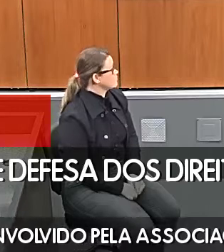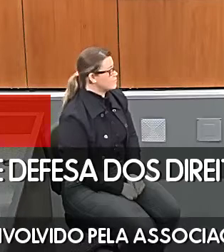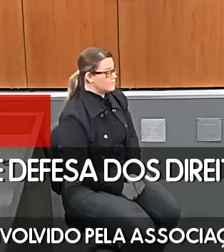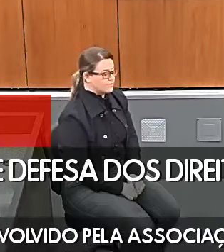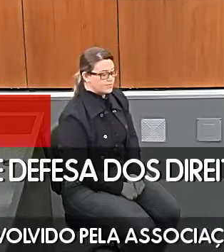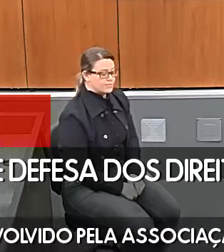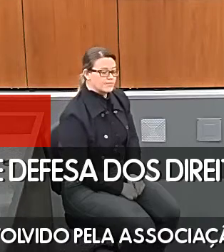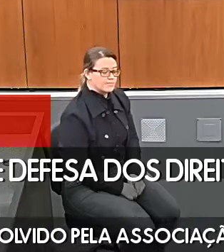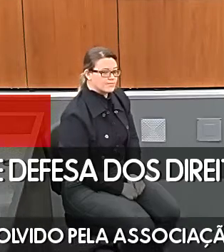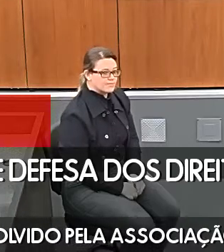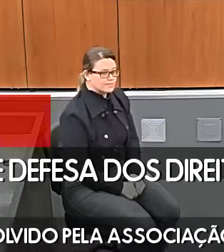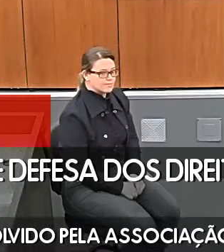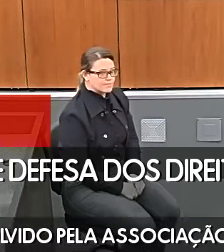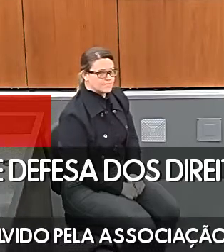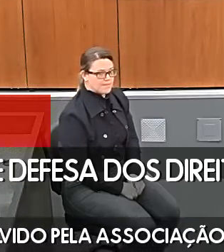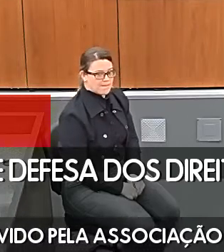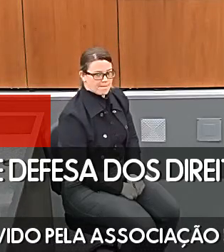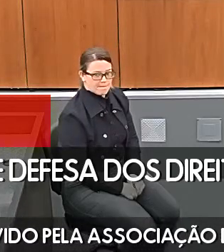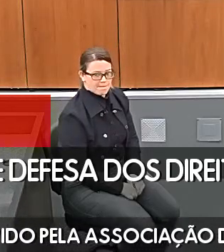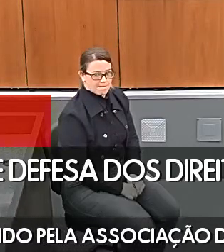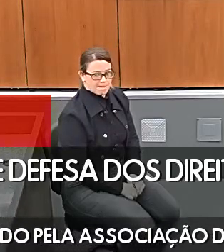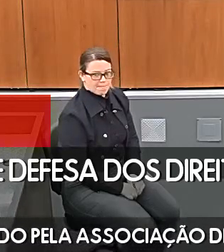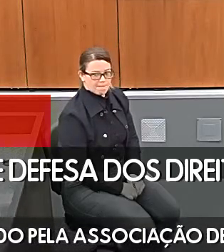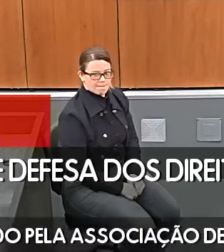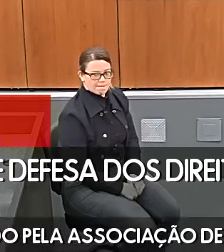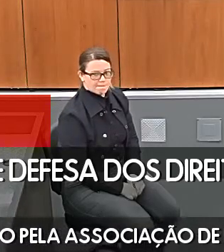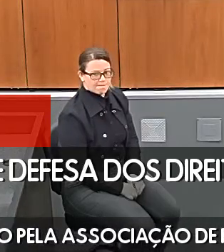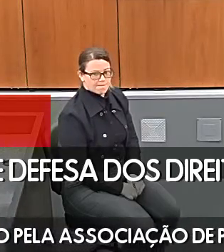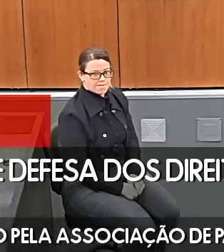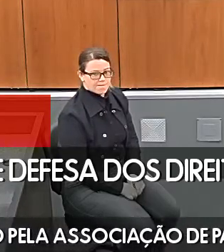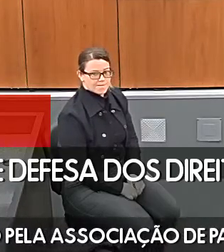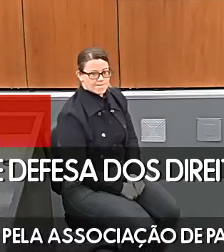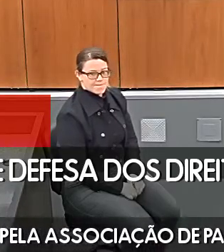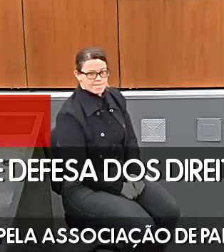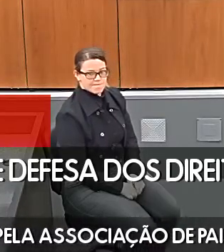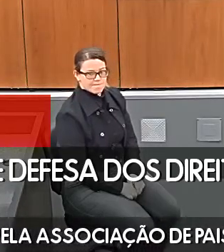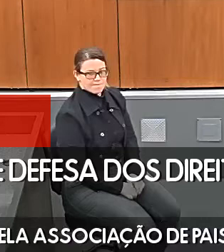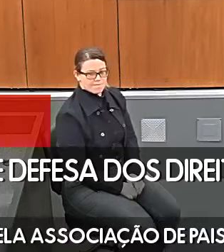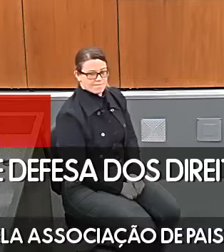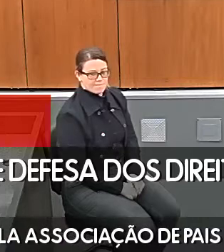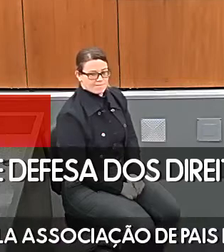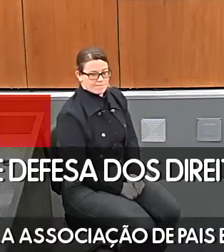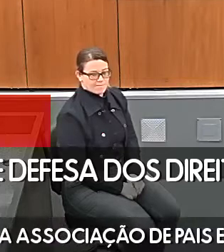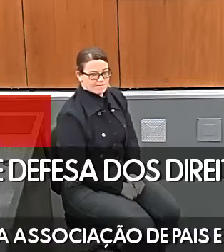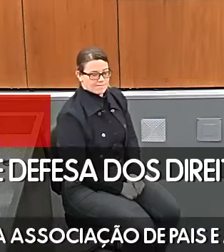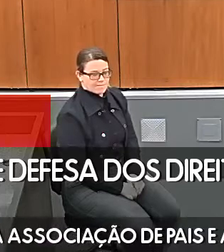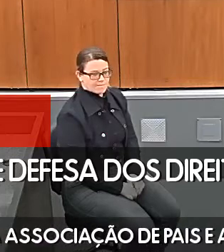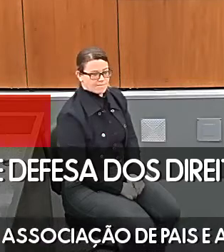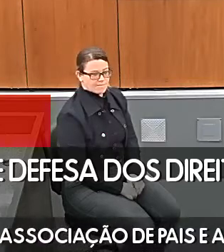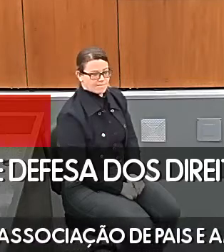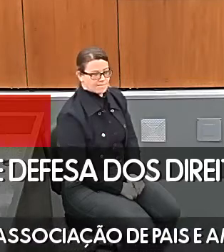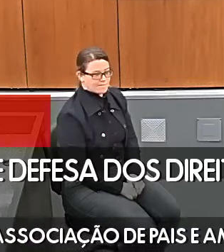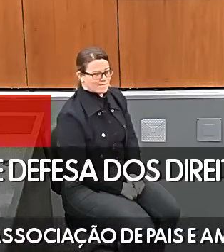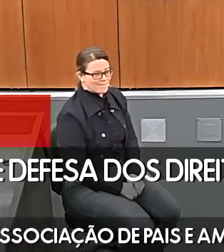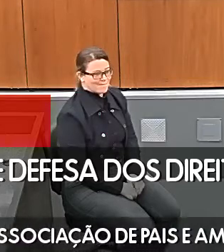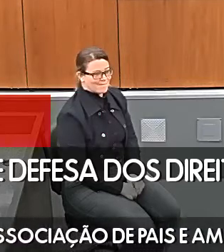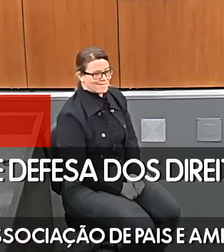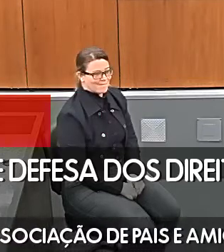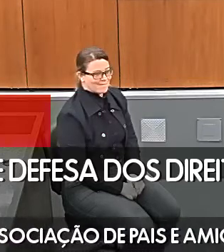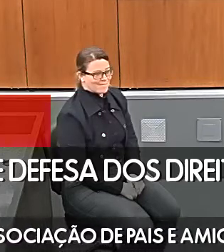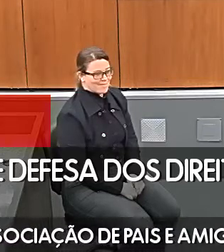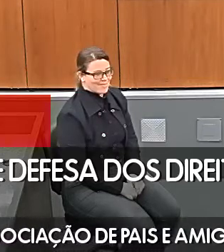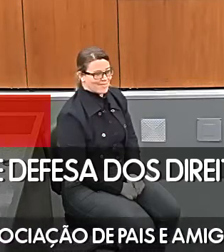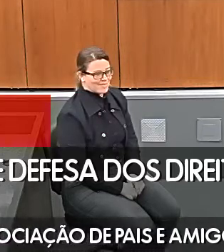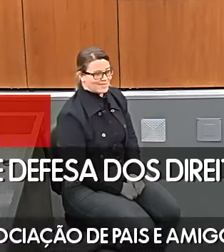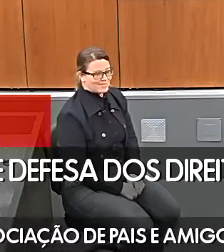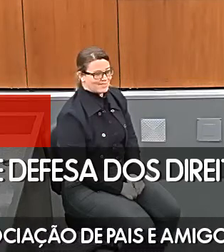Itabira, e nos trouxeram muitas reclamações de não cumprimento da legislação. Então, é muito oportuno esse debate, foi